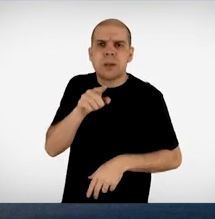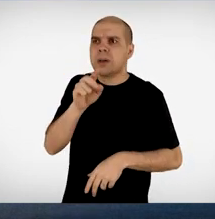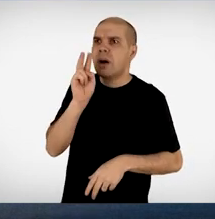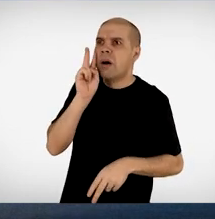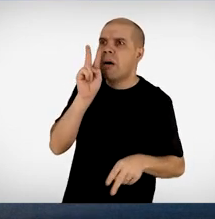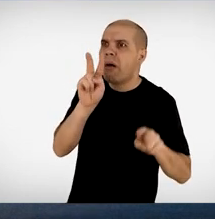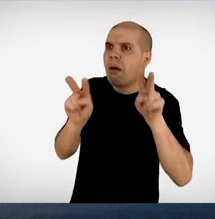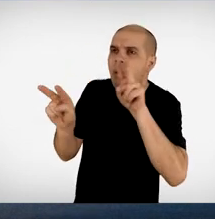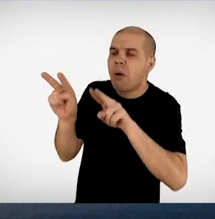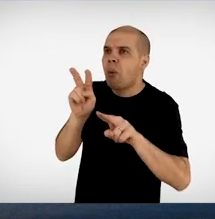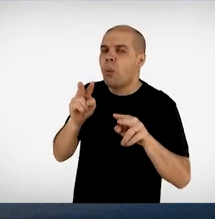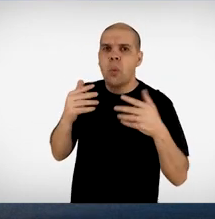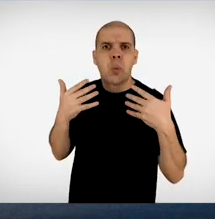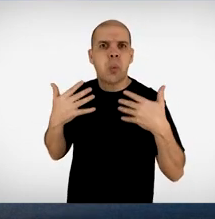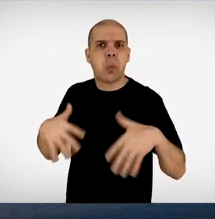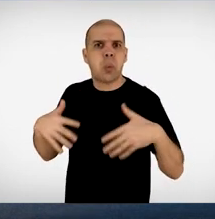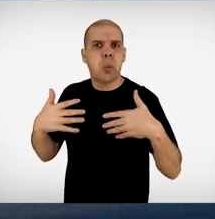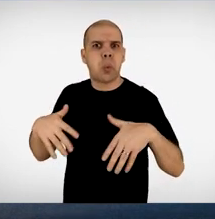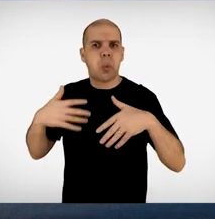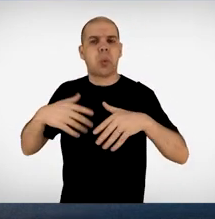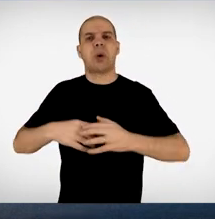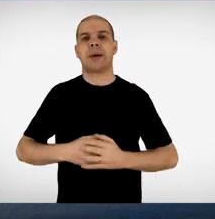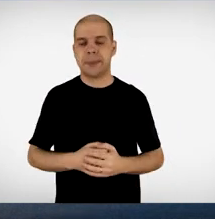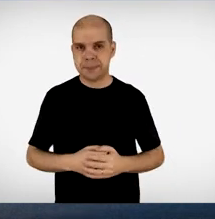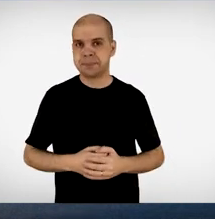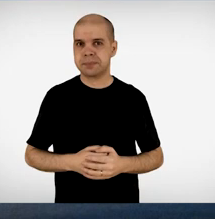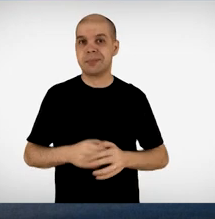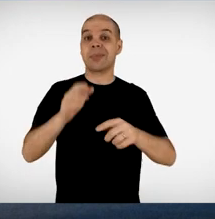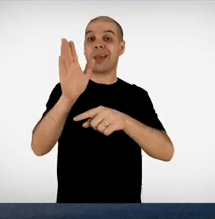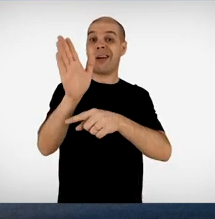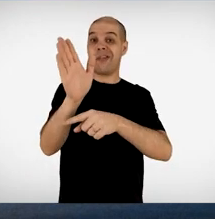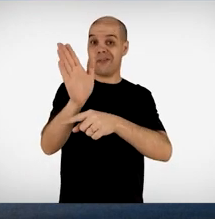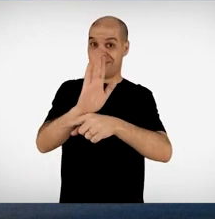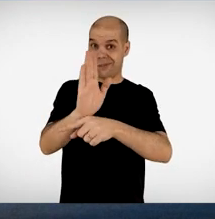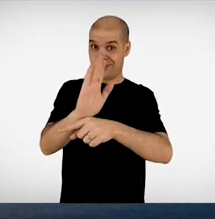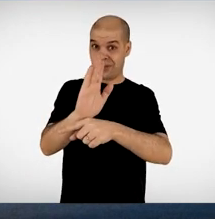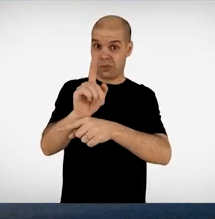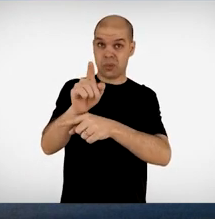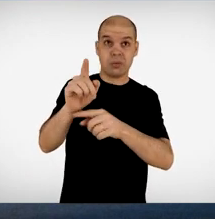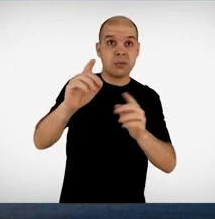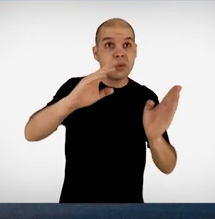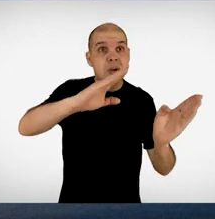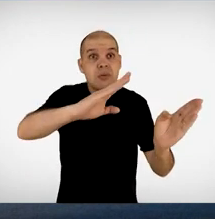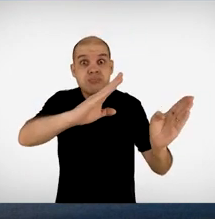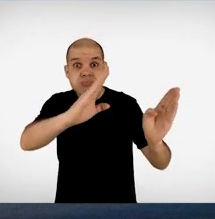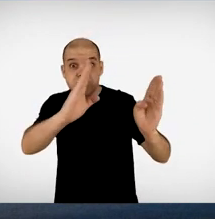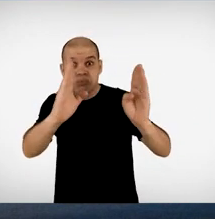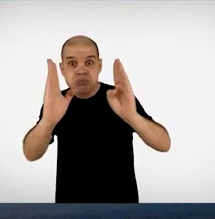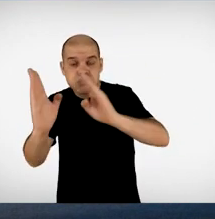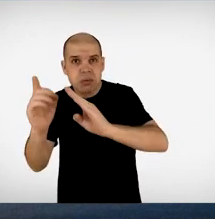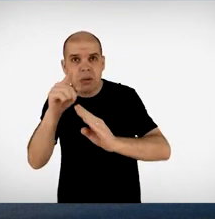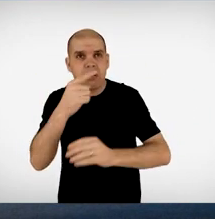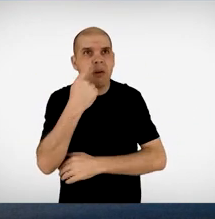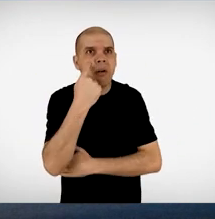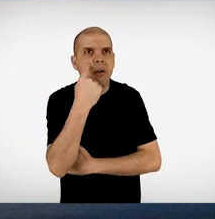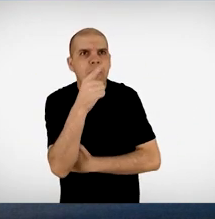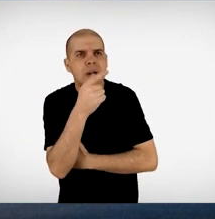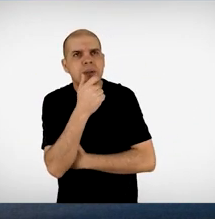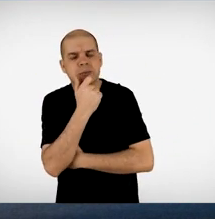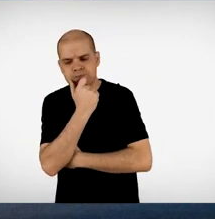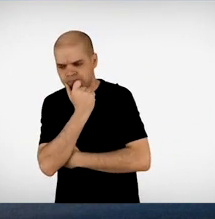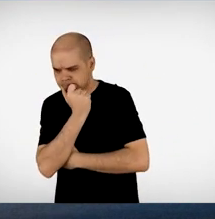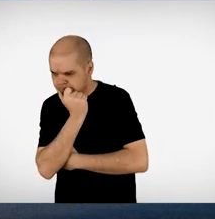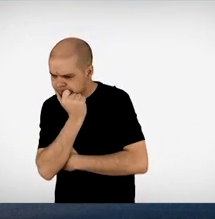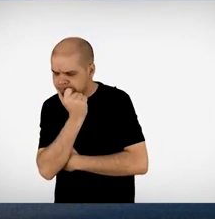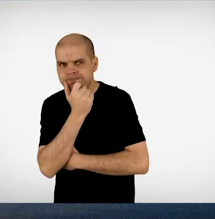falar isso para vocês. Bom, o filme é um filme que emociona e estimula muito a reflexão